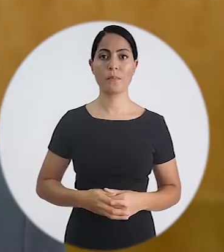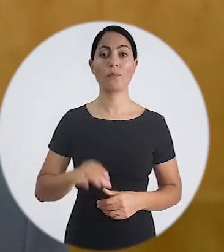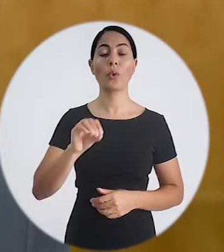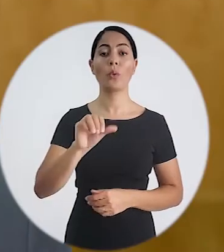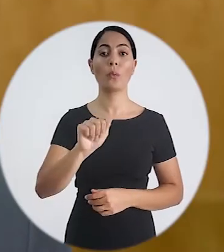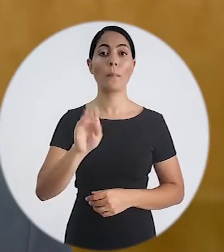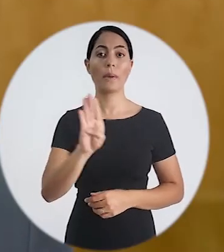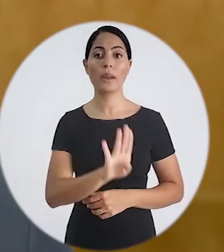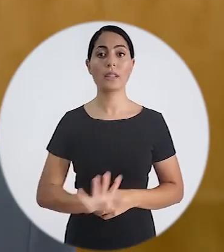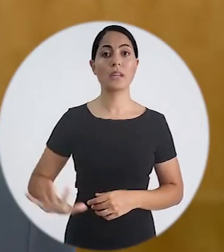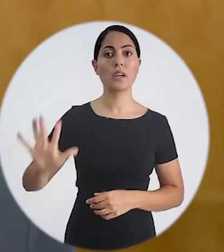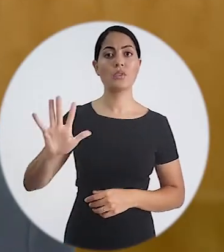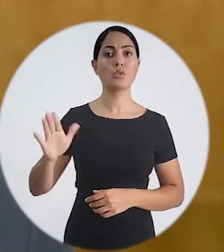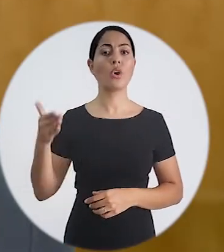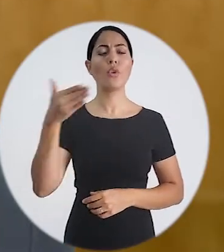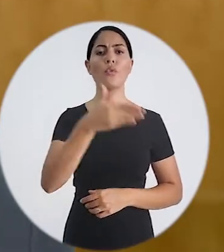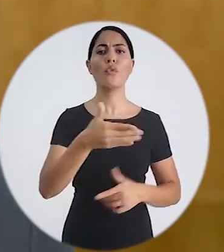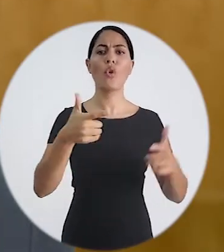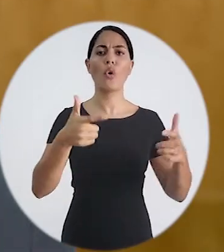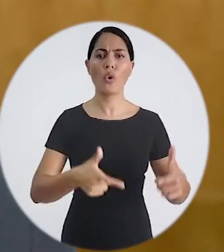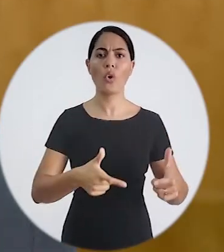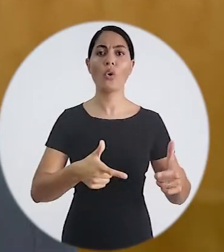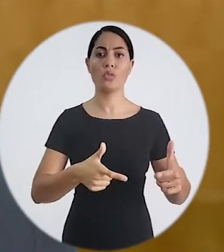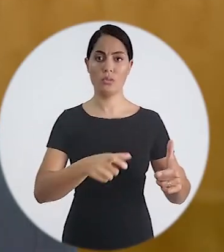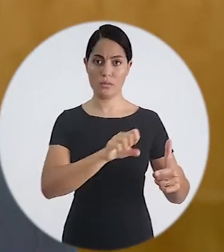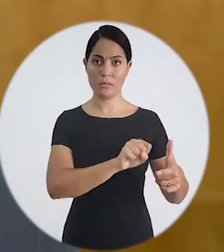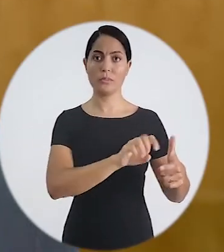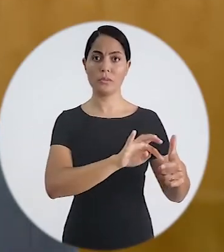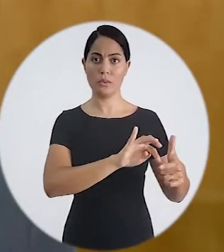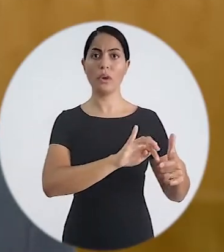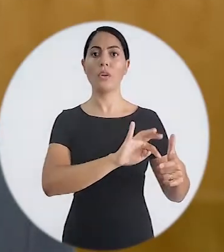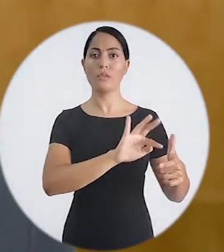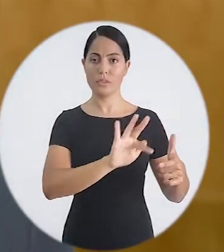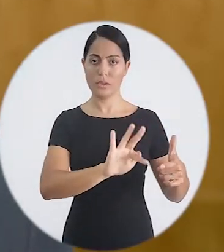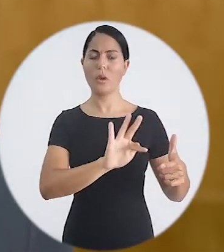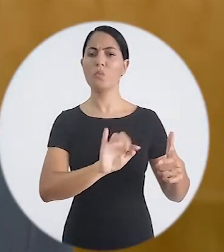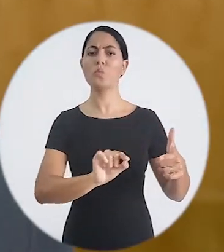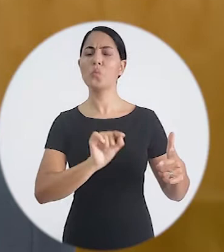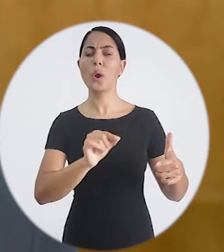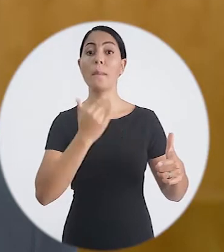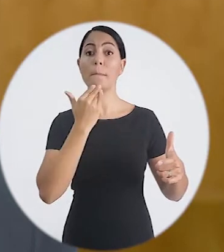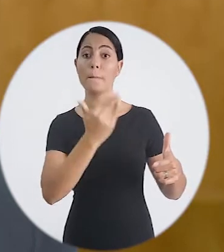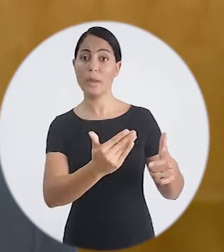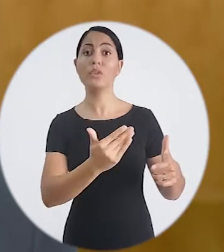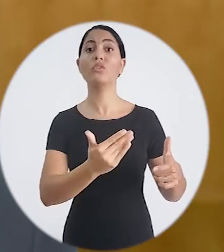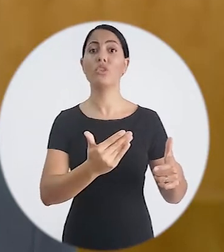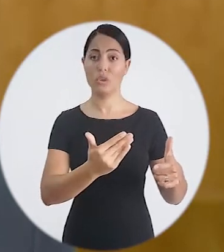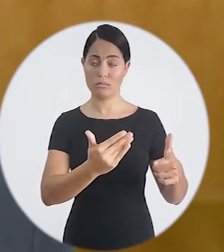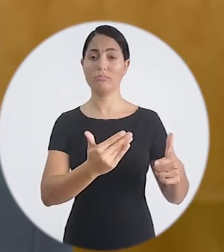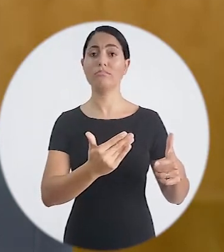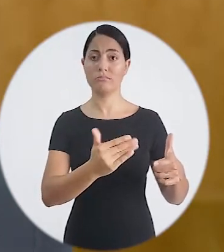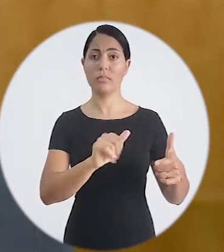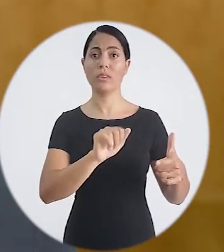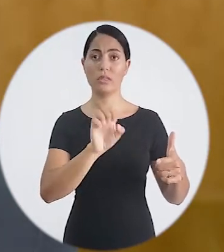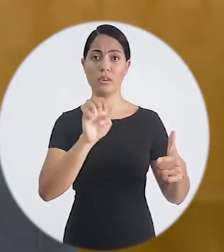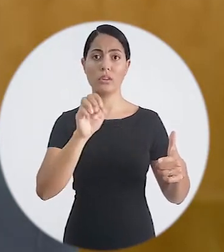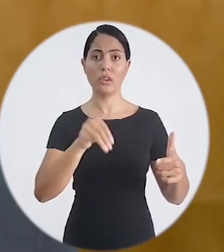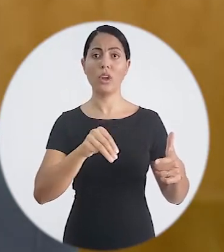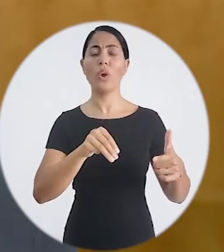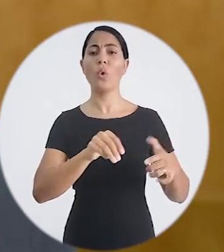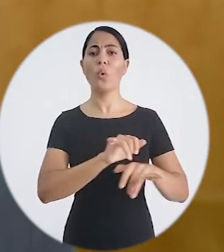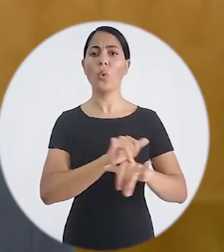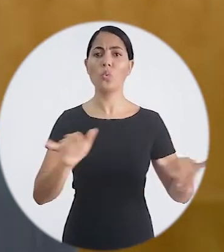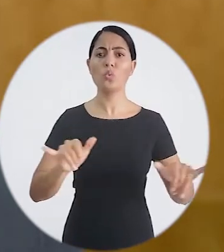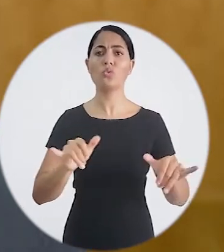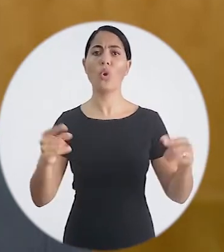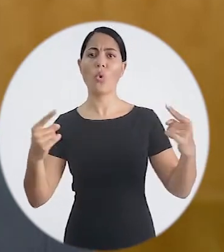A OAB Nacional ajuizou no Supremo Tribunal Federal uma ação direta de inconstitucionalidade, com pedido de liminar